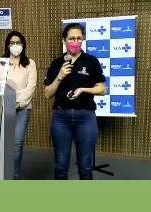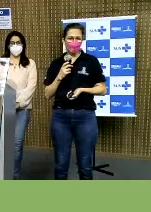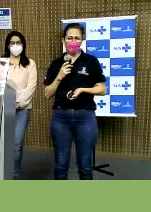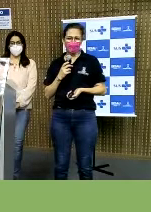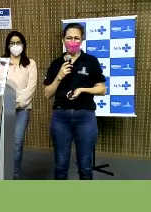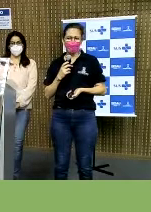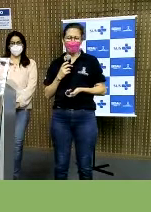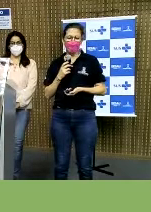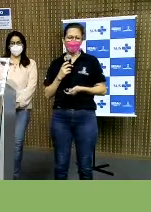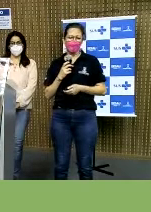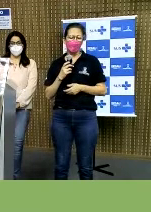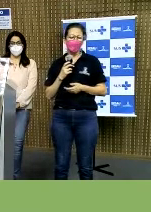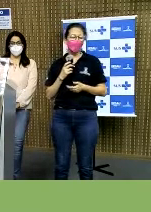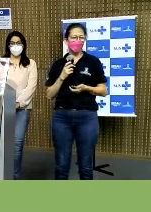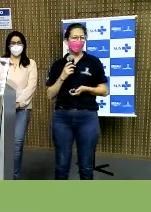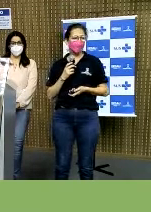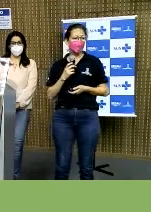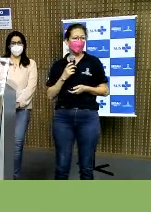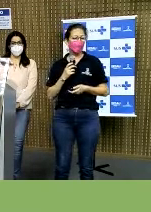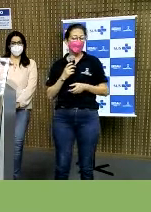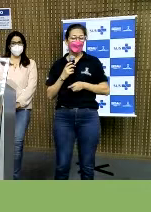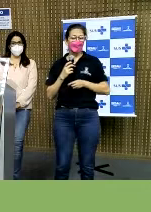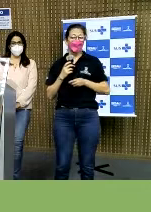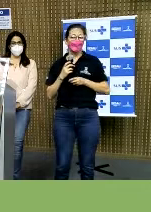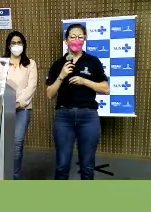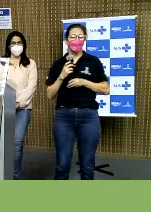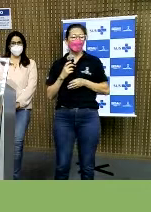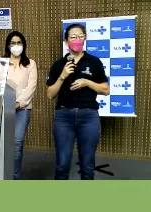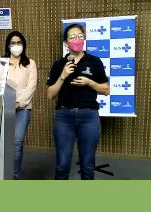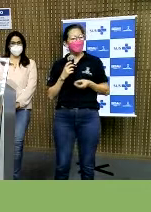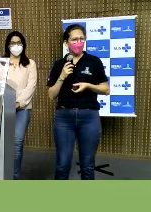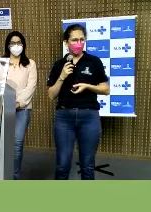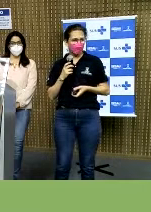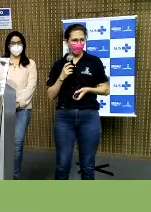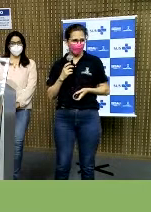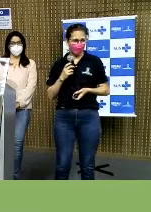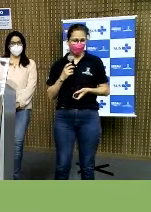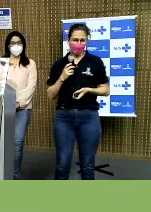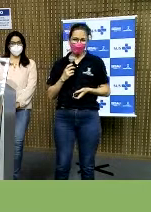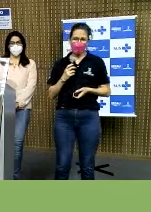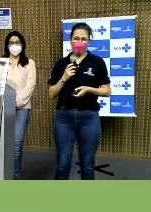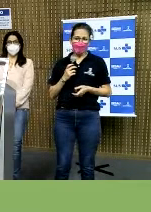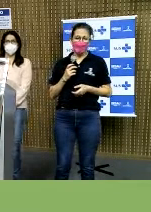nós vimos que tem muito indicador baixo por erro de digitação.